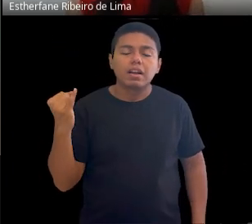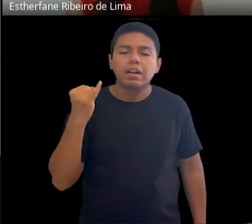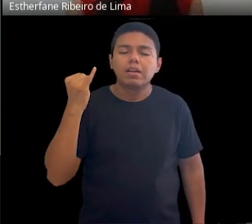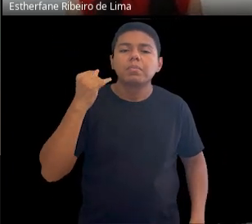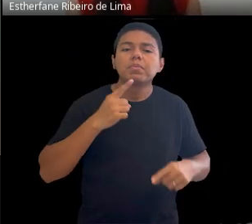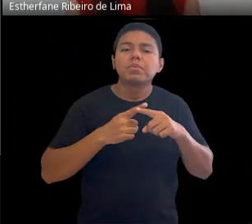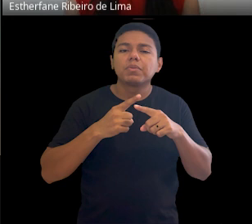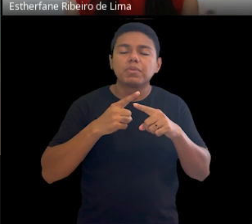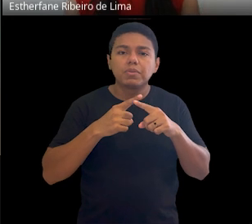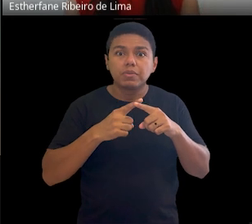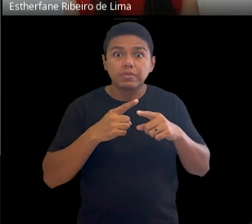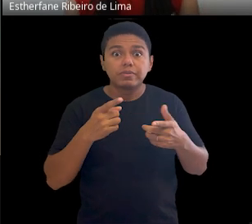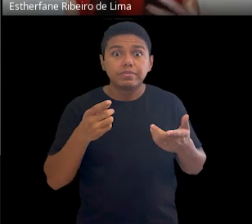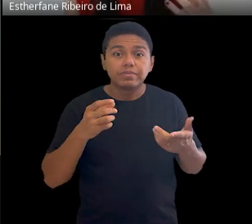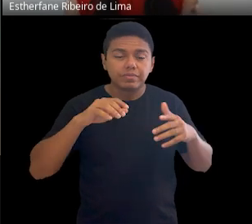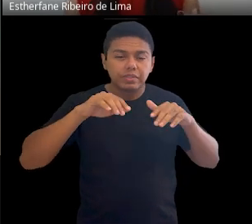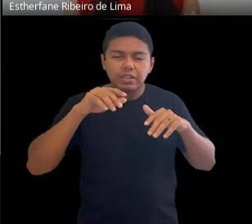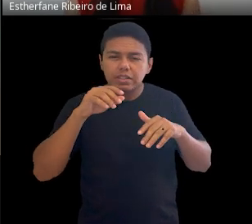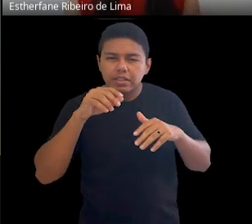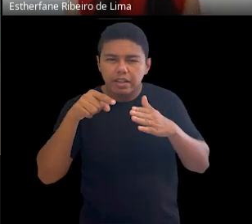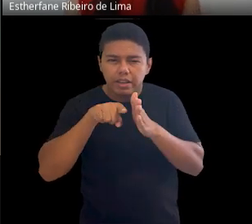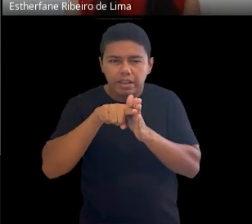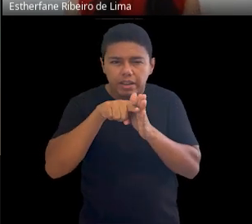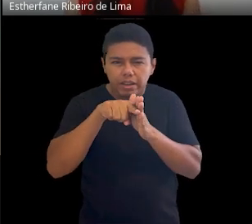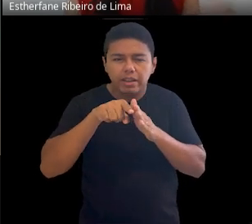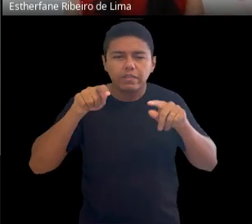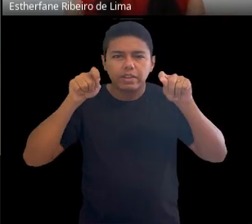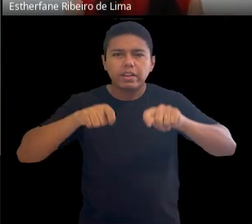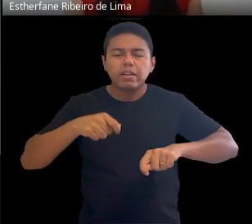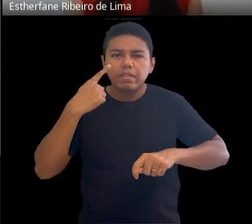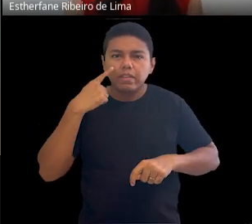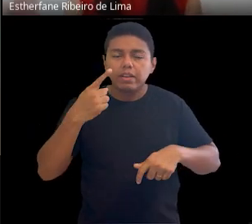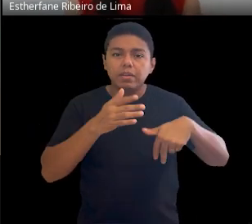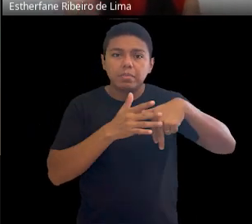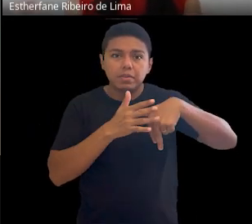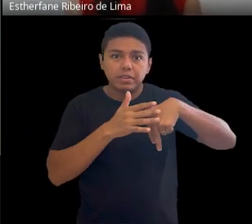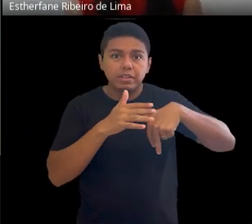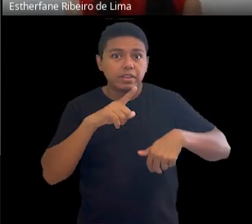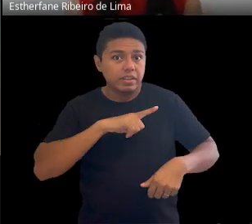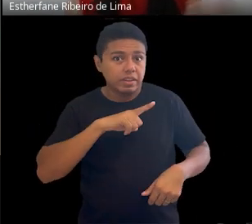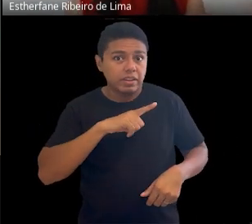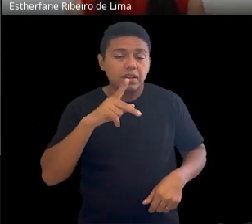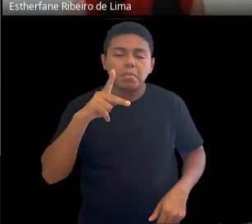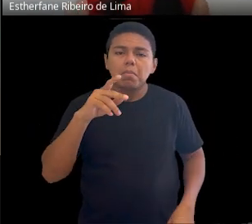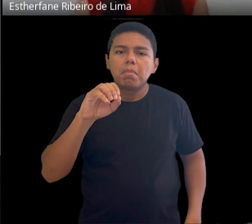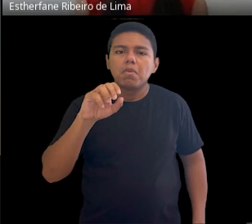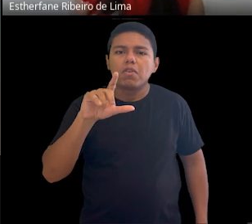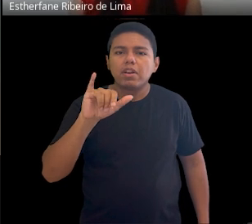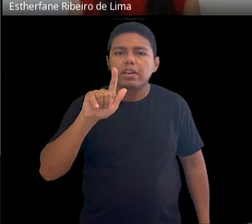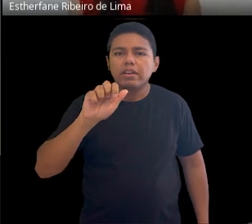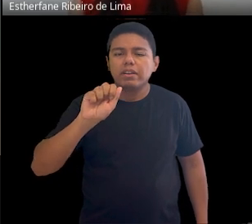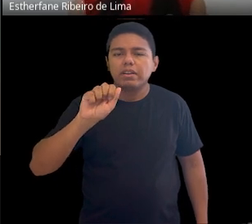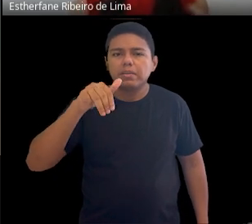medida de fundo do uterino, nós podemos ver se a paciente ela vai apresentar um polidrama, por exemplo, como um aumento de líquido. Nós podemos ver se